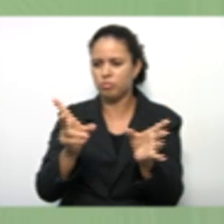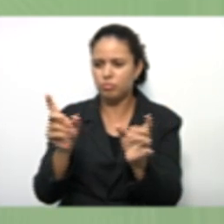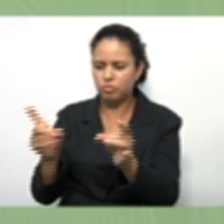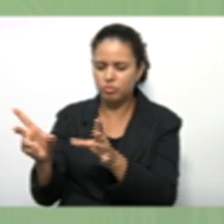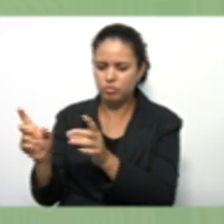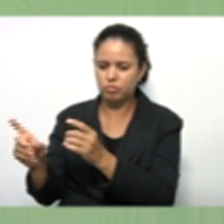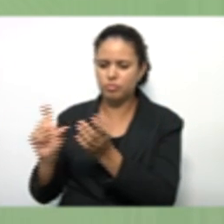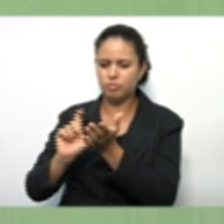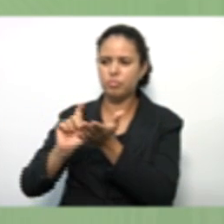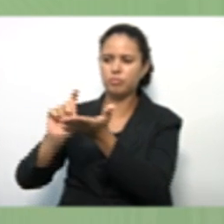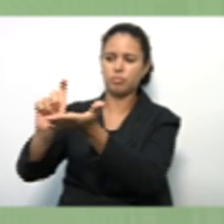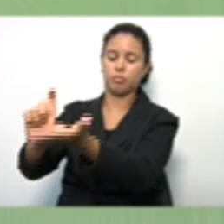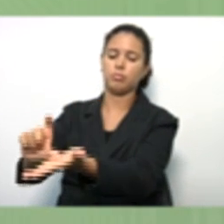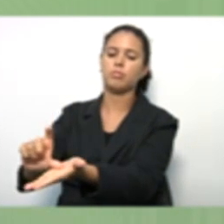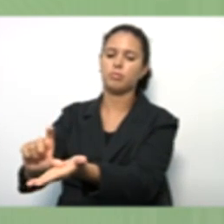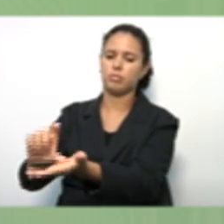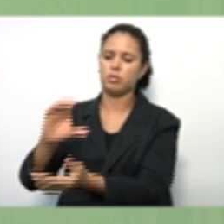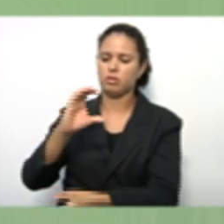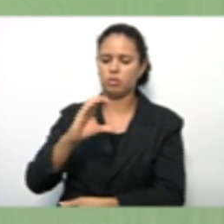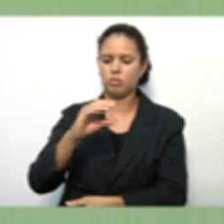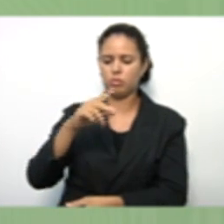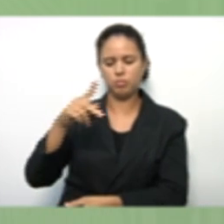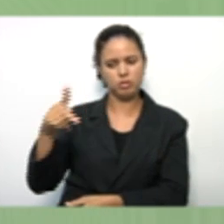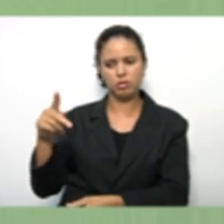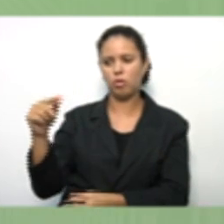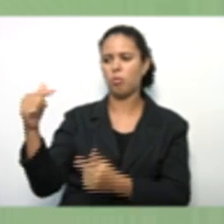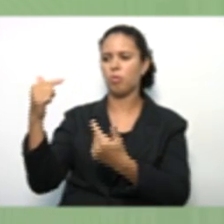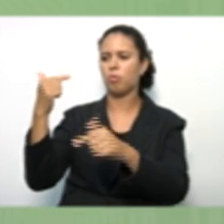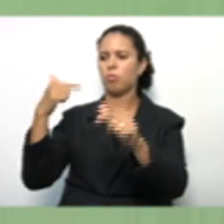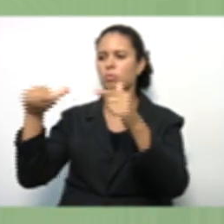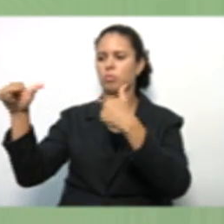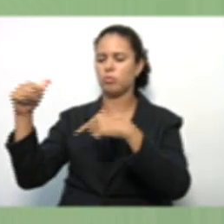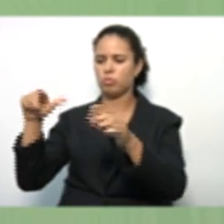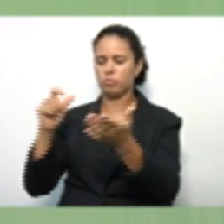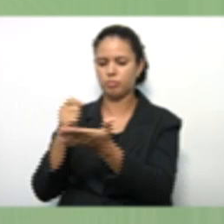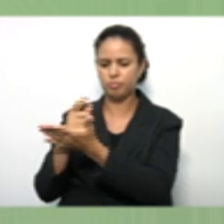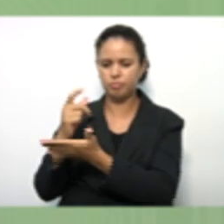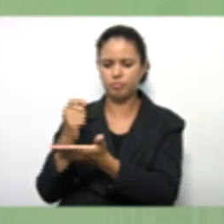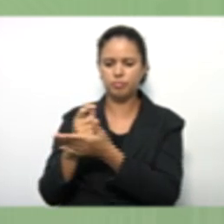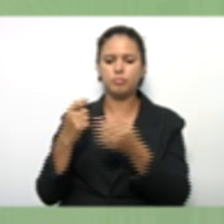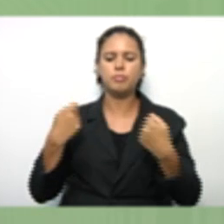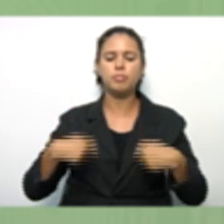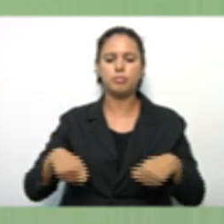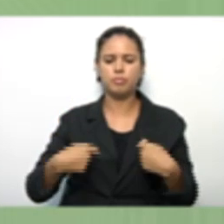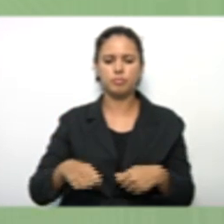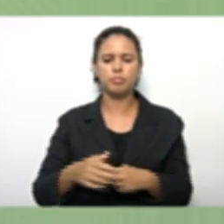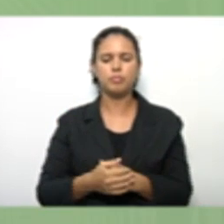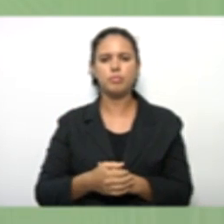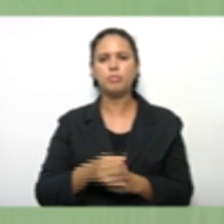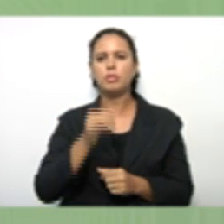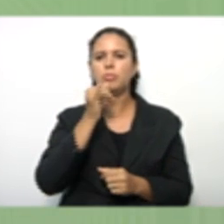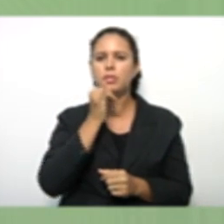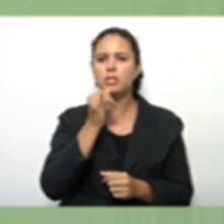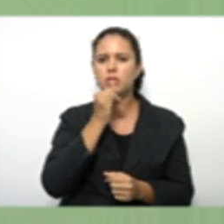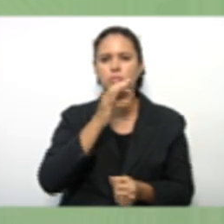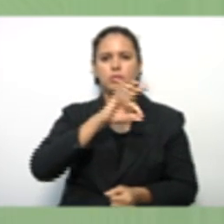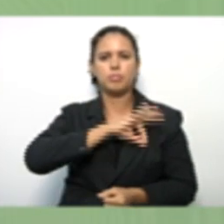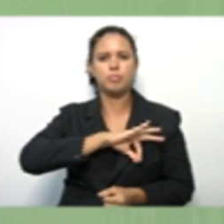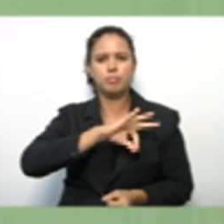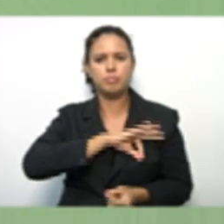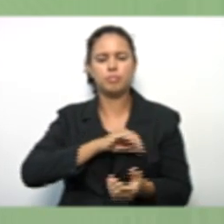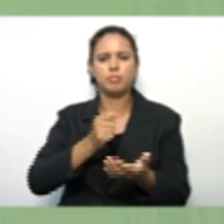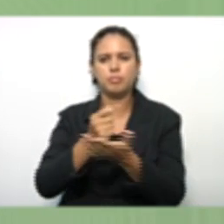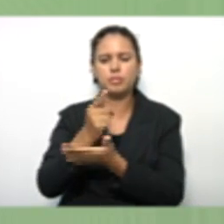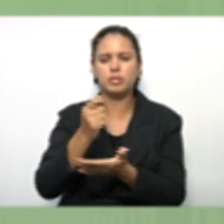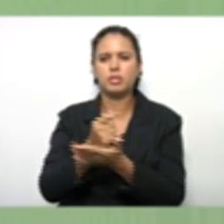Obrigação, a dívida que você tem com uma terceira pessoa. Isso, exemplos de obrigações, nós temos salários a pagar, impostos